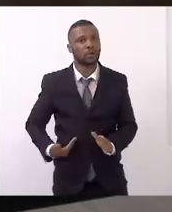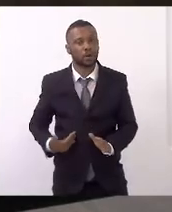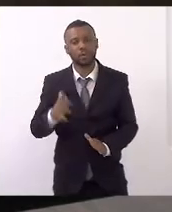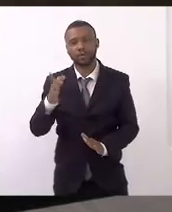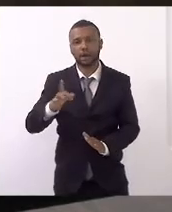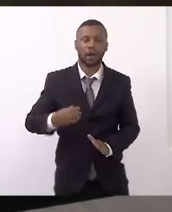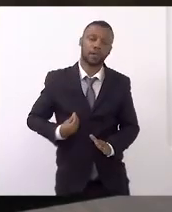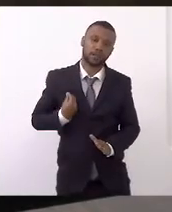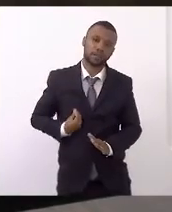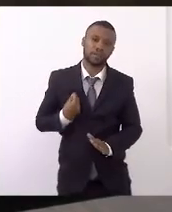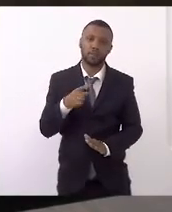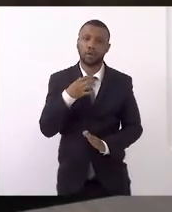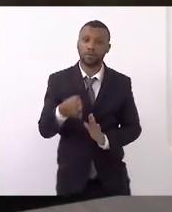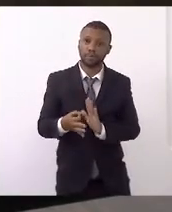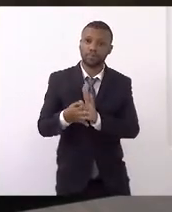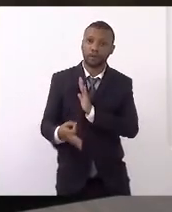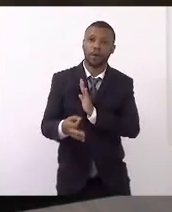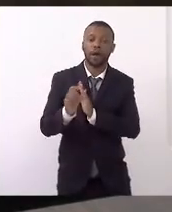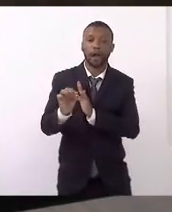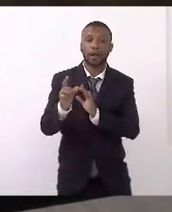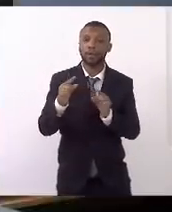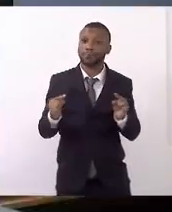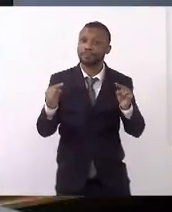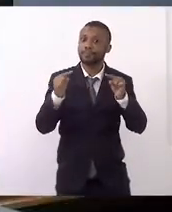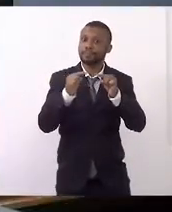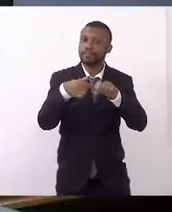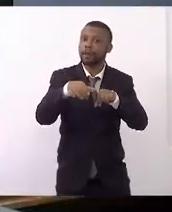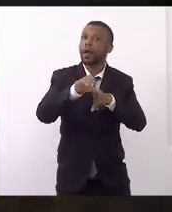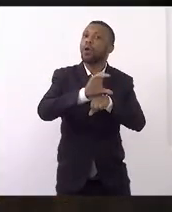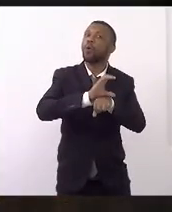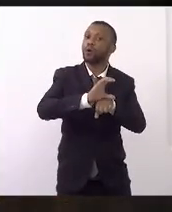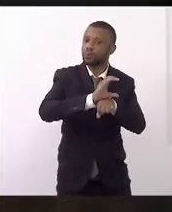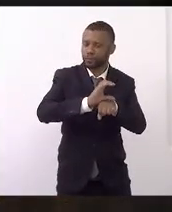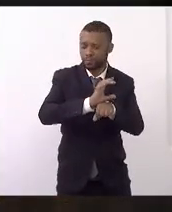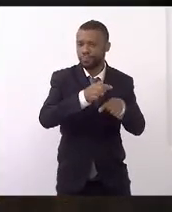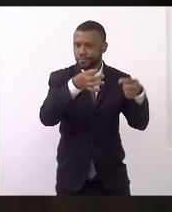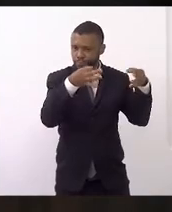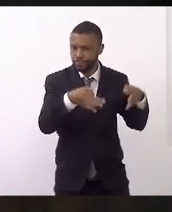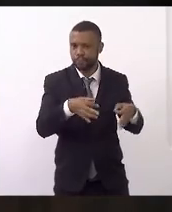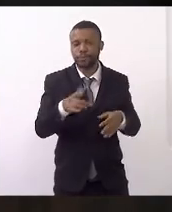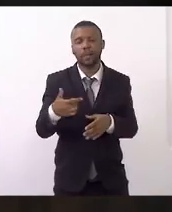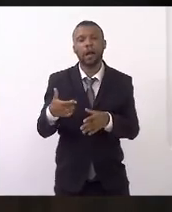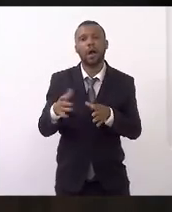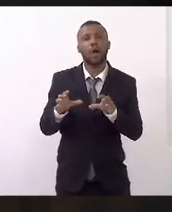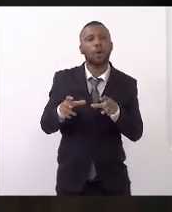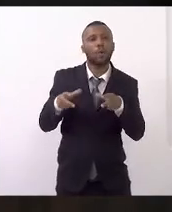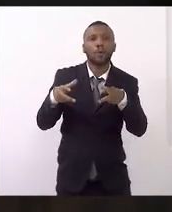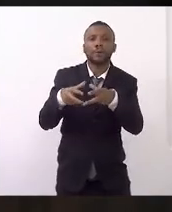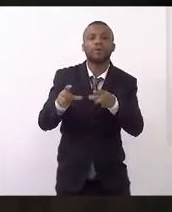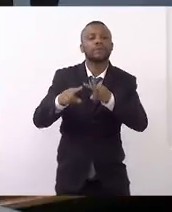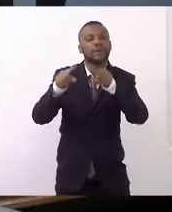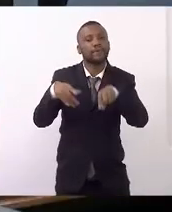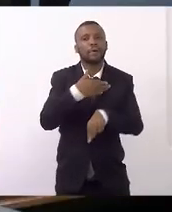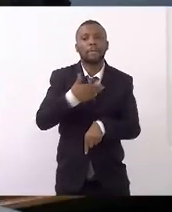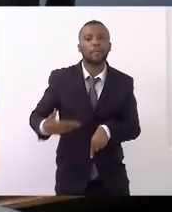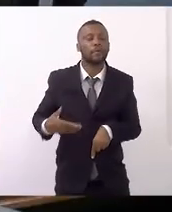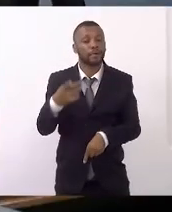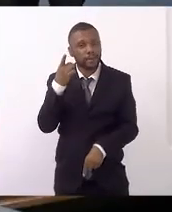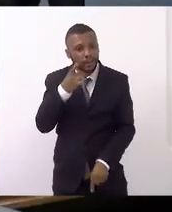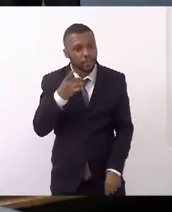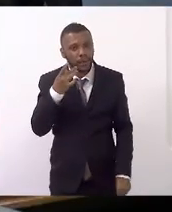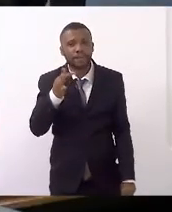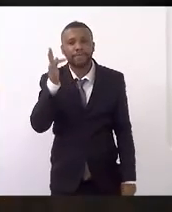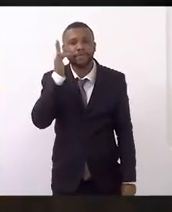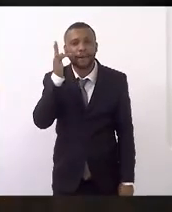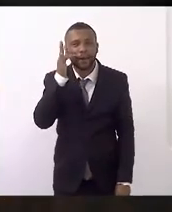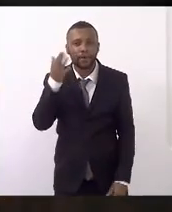o nosso parecer é pela constitucionalidade. Pela Comissão de Servidores Públicos, deputado Flávio Serafini.